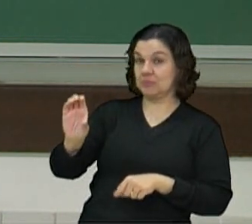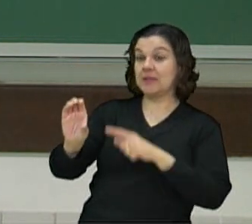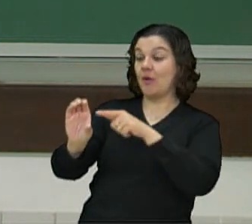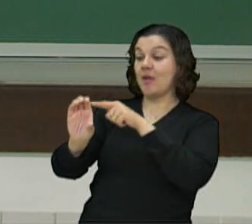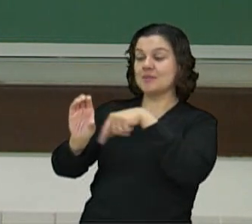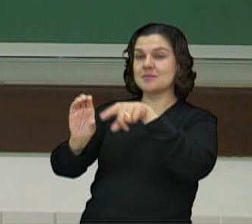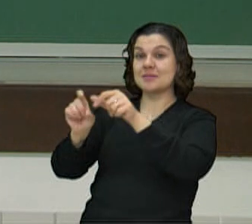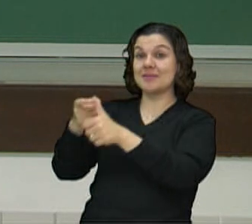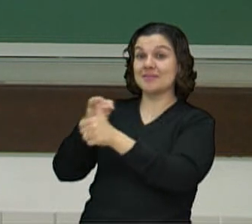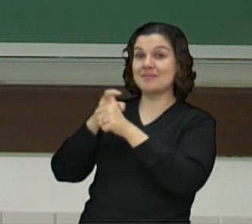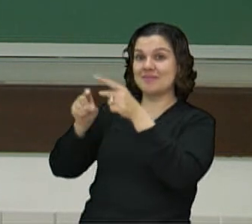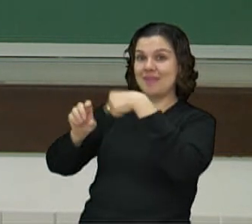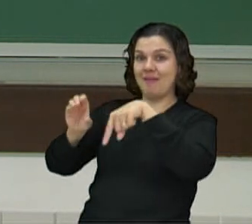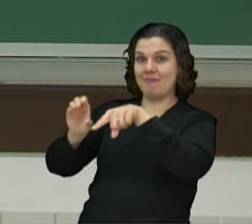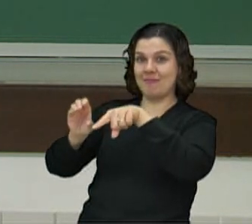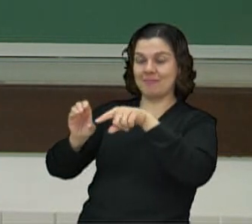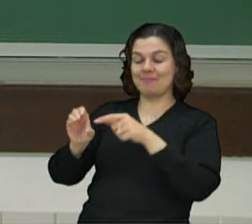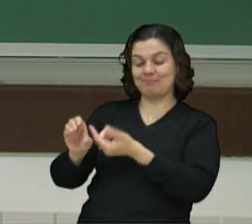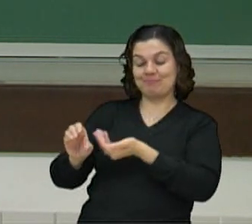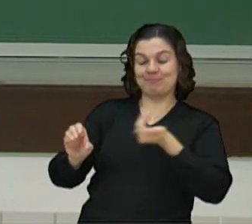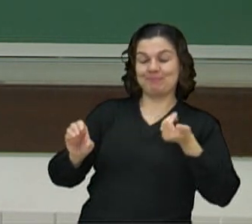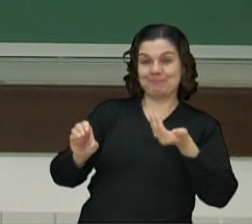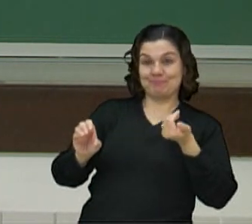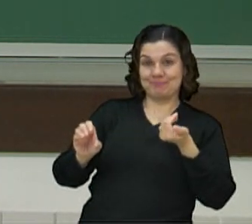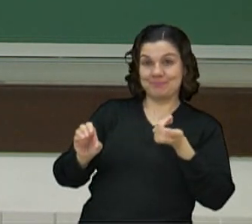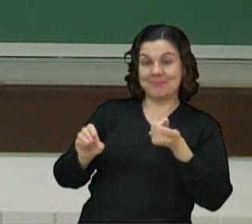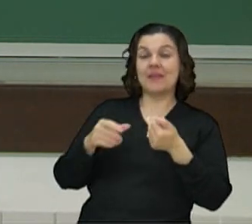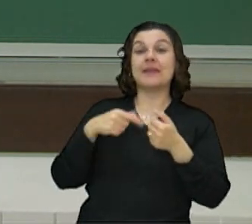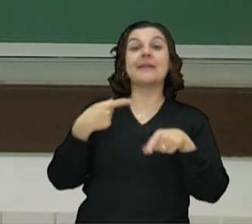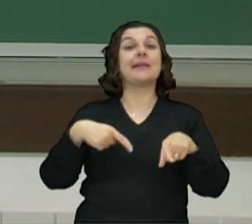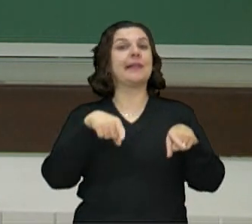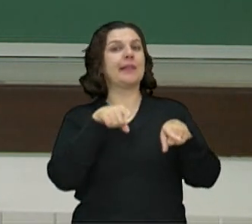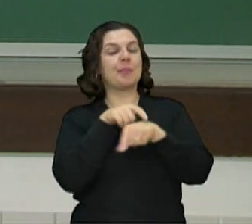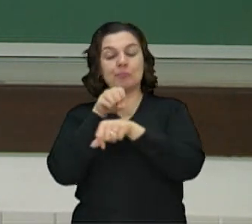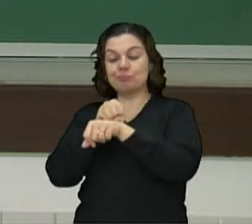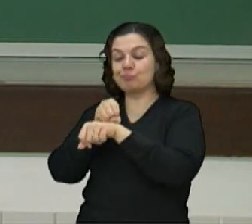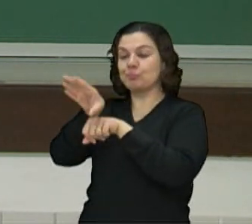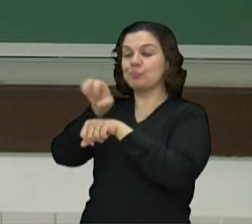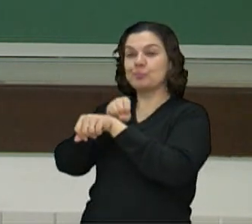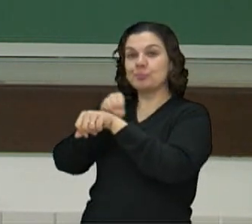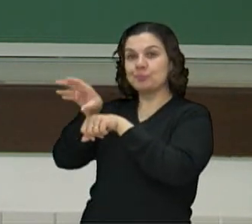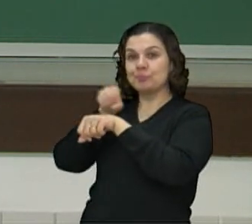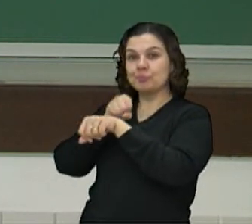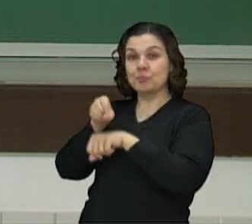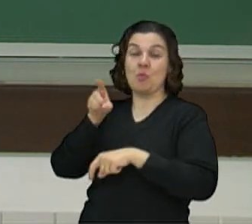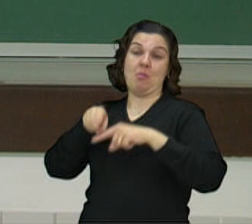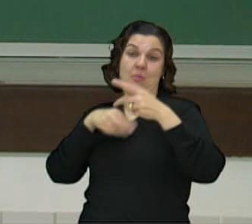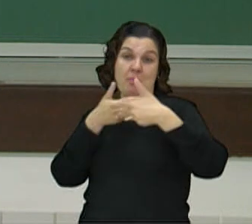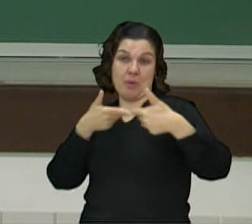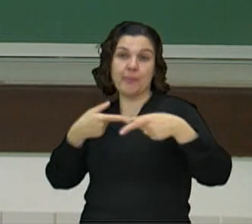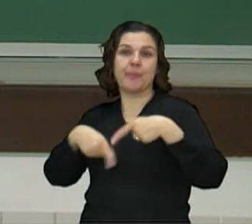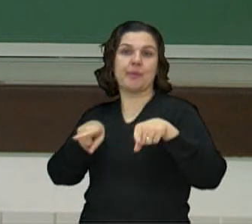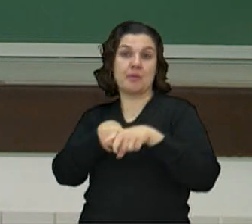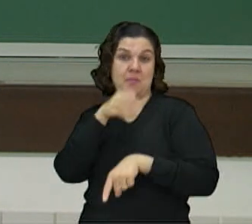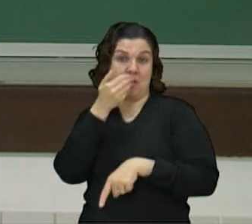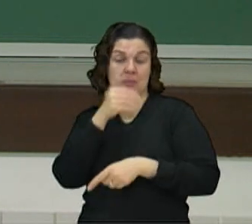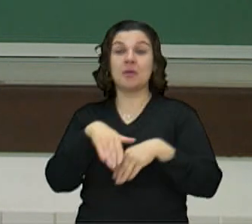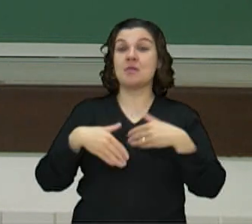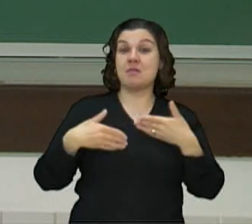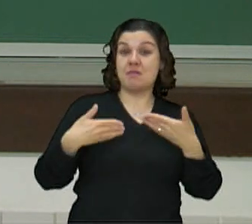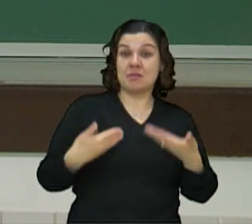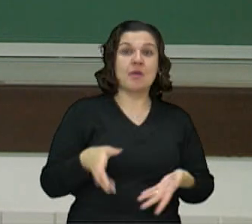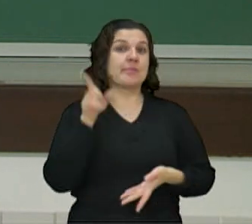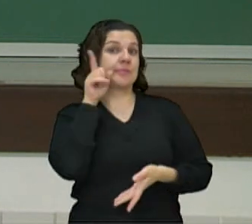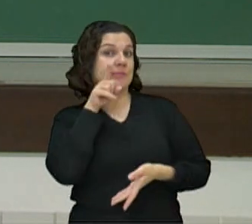receber, e ainda ele era exportador de mercadorias e de alimentos. Então, os Estados Unidos estavam